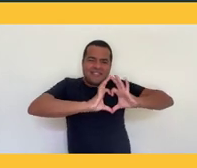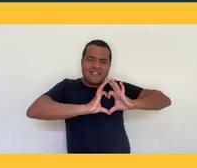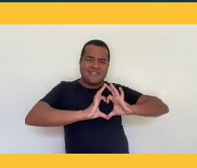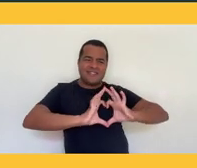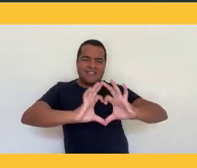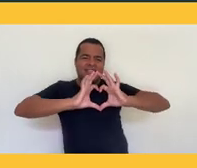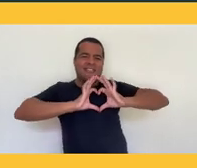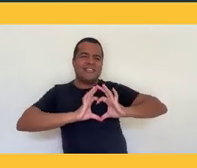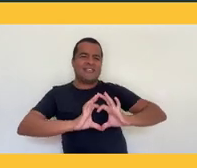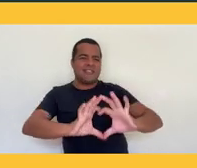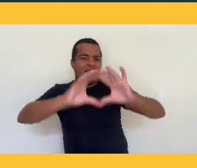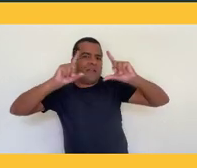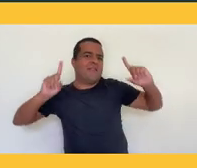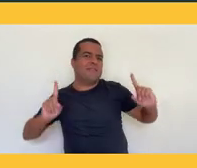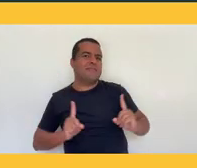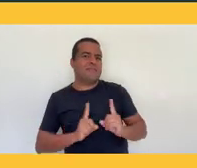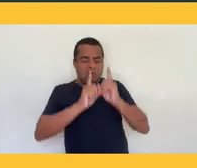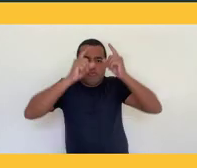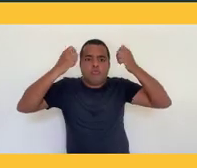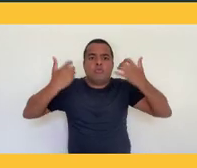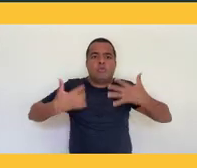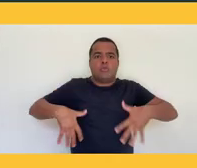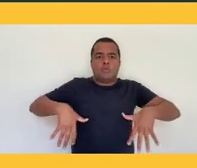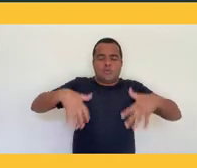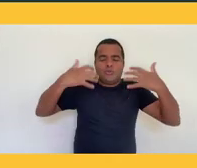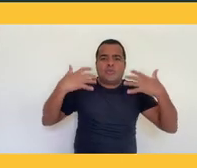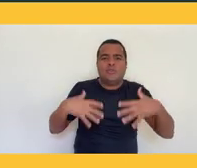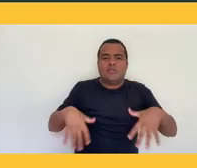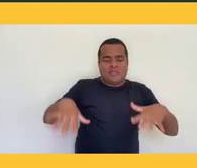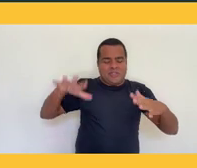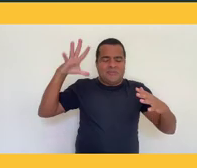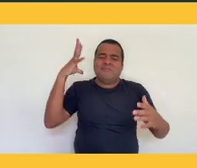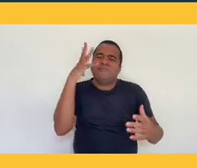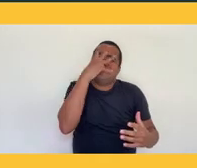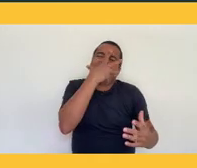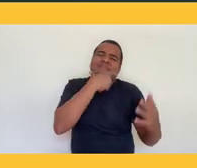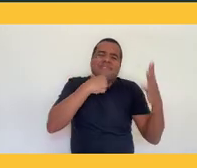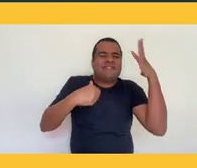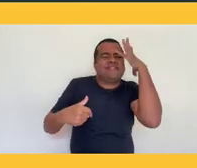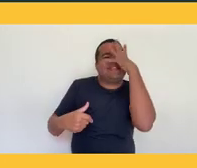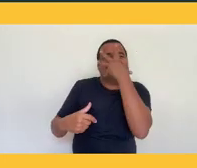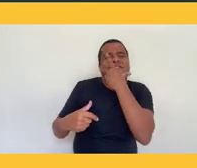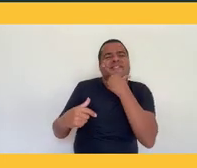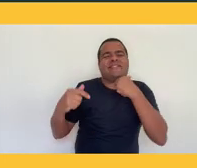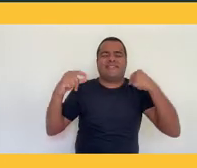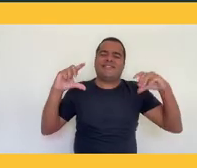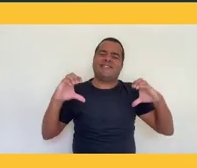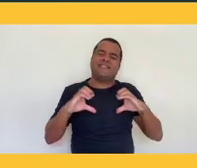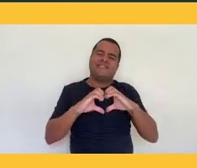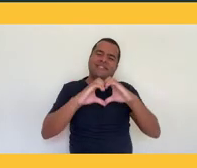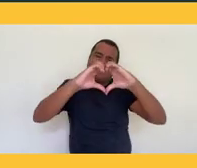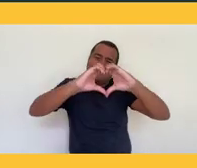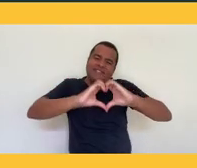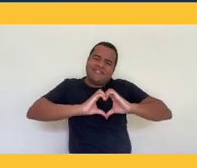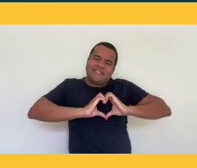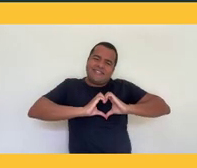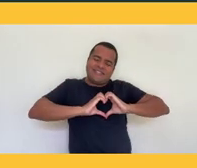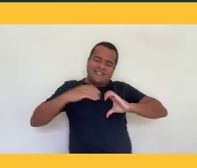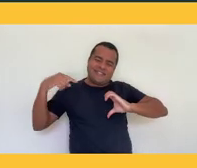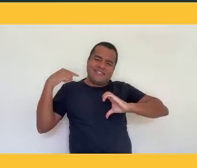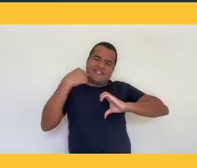coração. Coração não é tão simples quanto pensa. Nele cabe o que não cabe na dispensa. Cabe